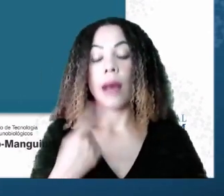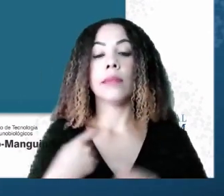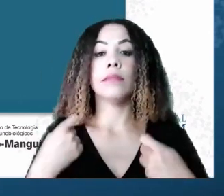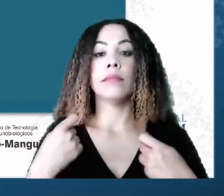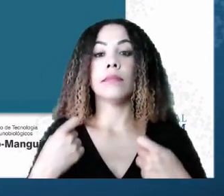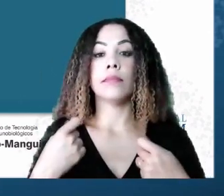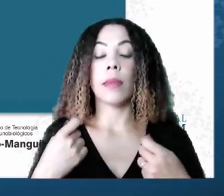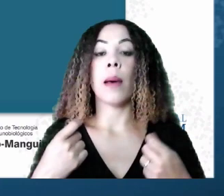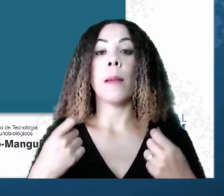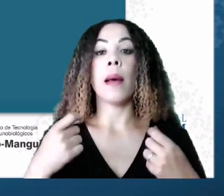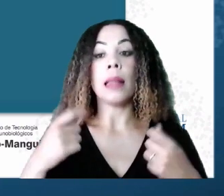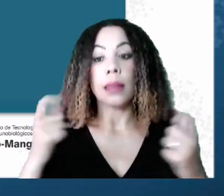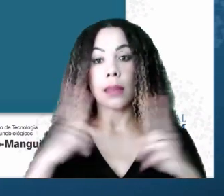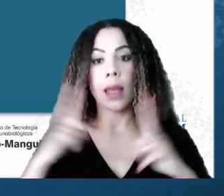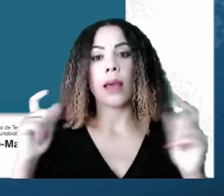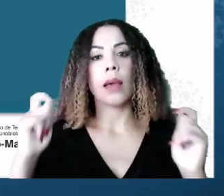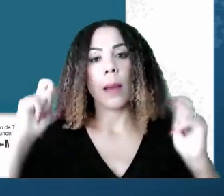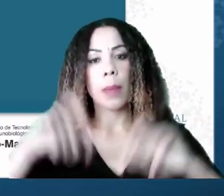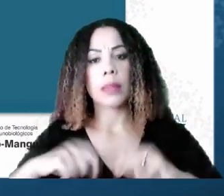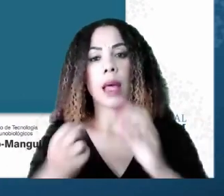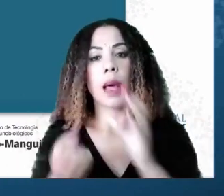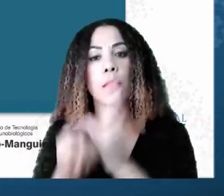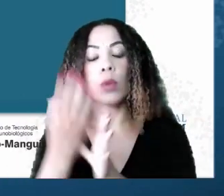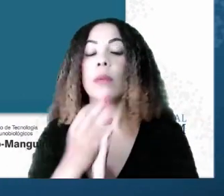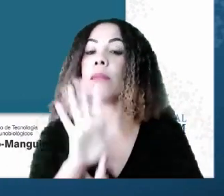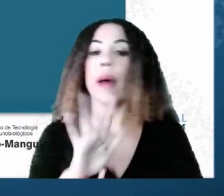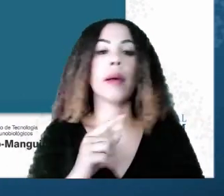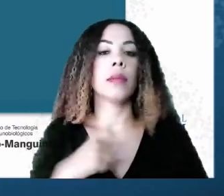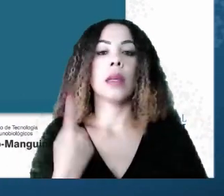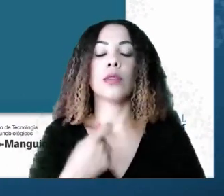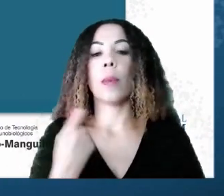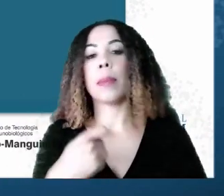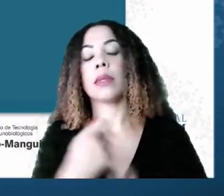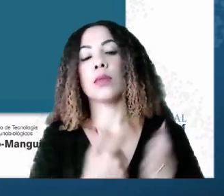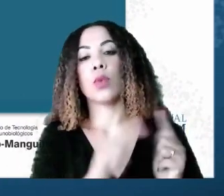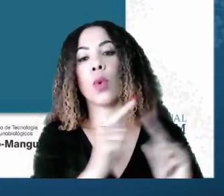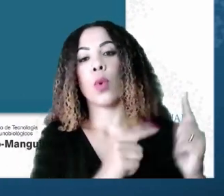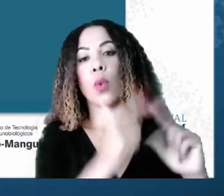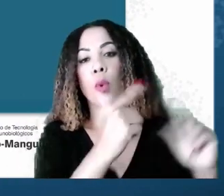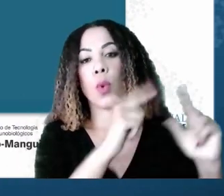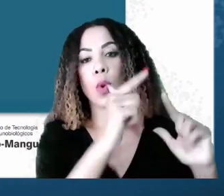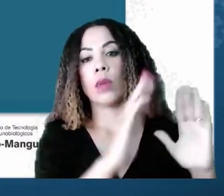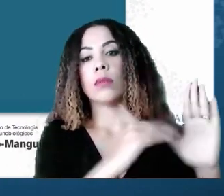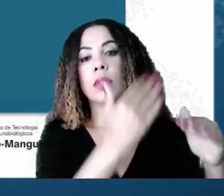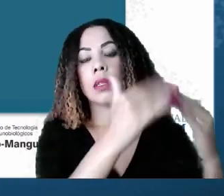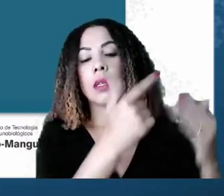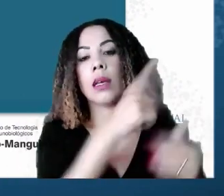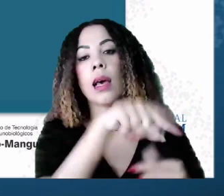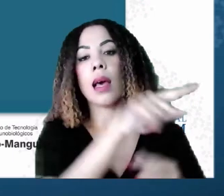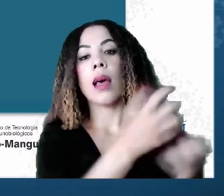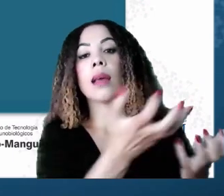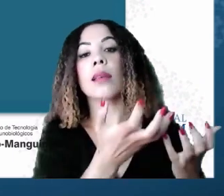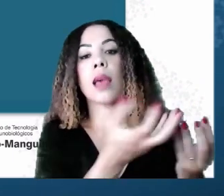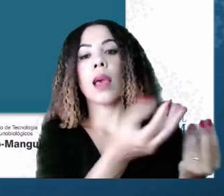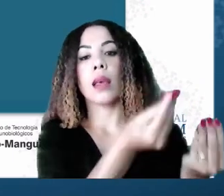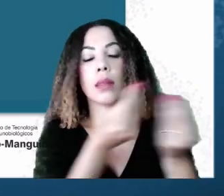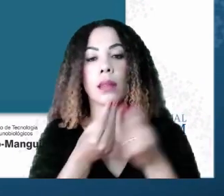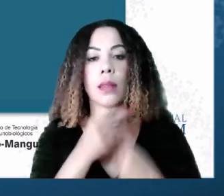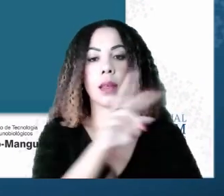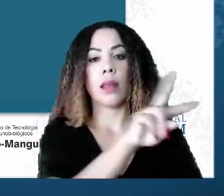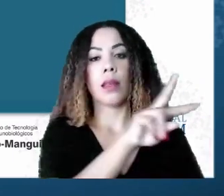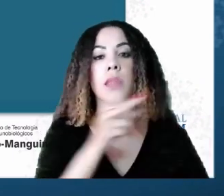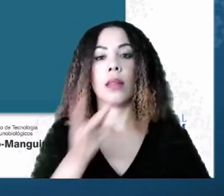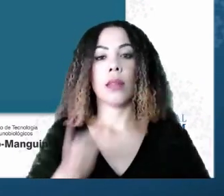tendo a capacidade produtiva, a gente precisa que outros desenvolvedores queiram nos transferir. Desenvolvendo a nossa